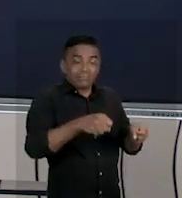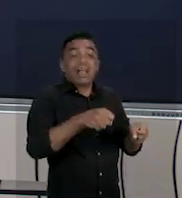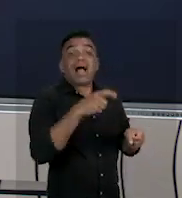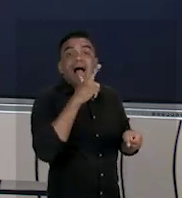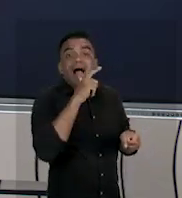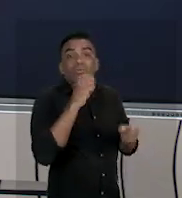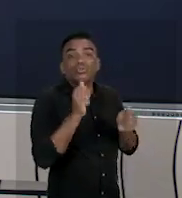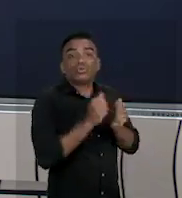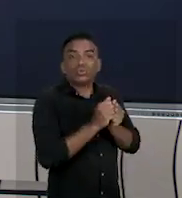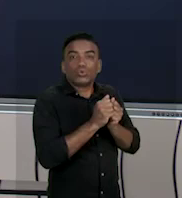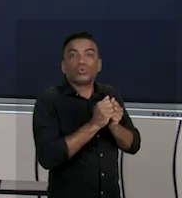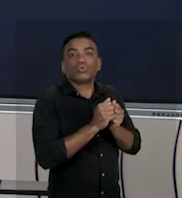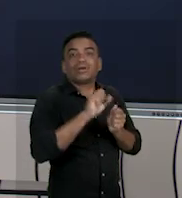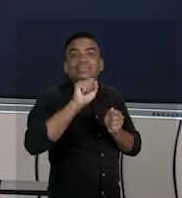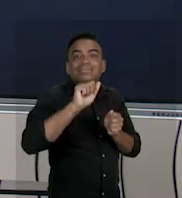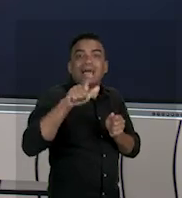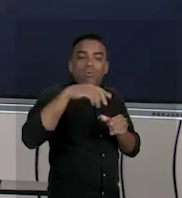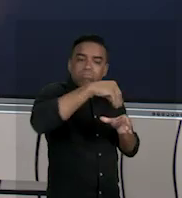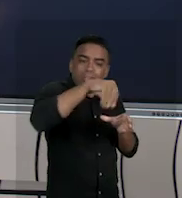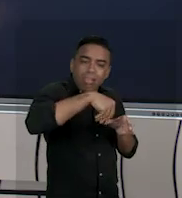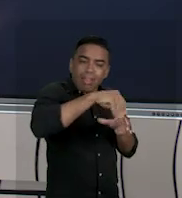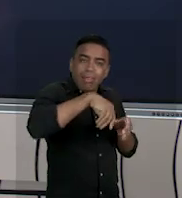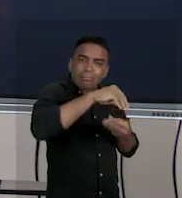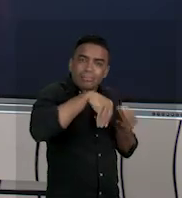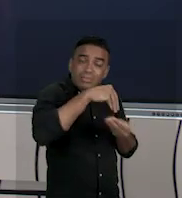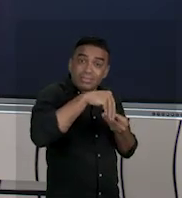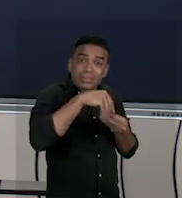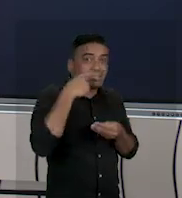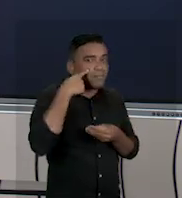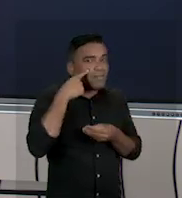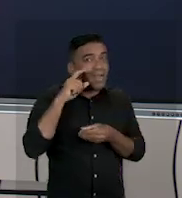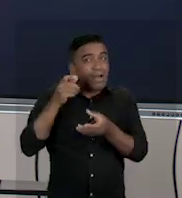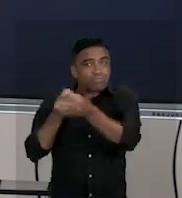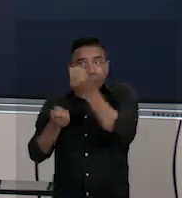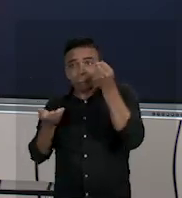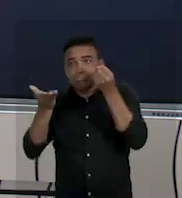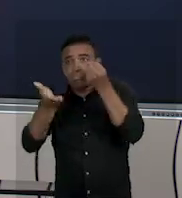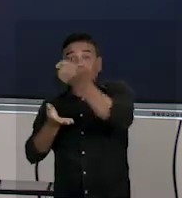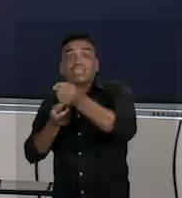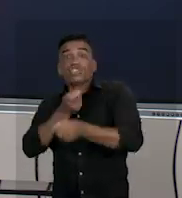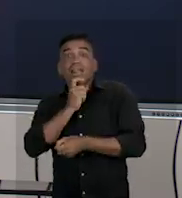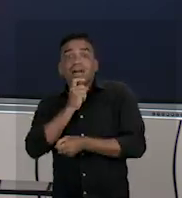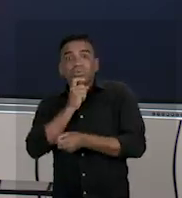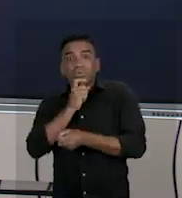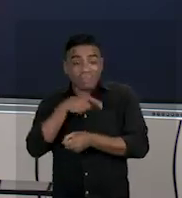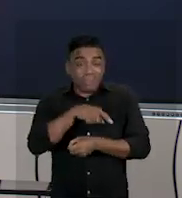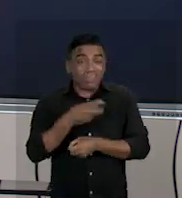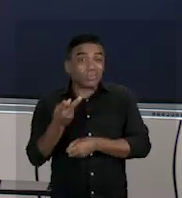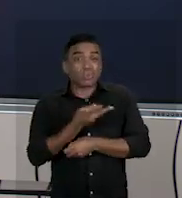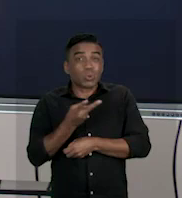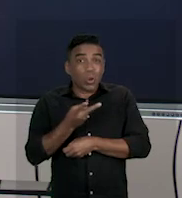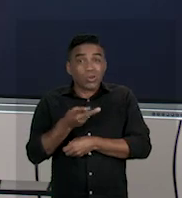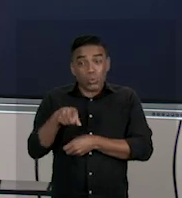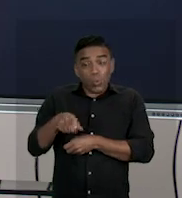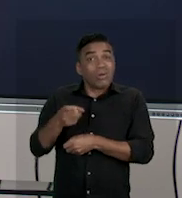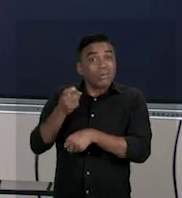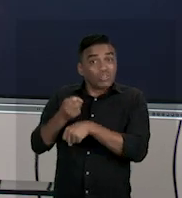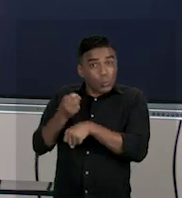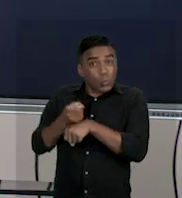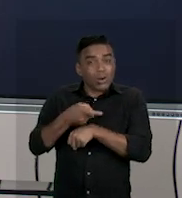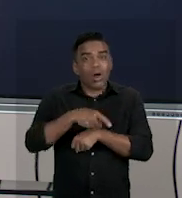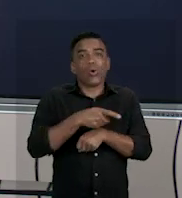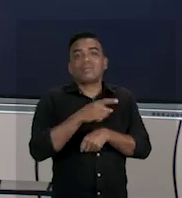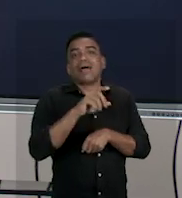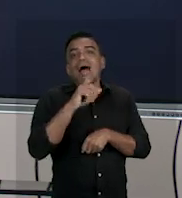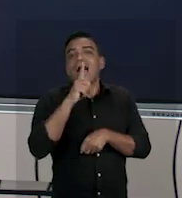no congelador. Vocês vão observar que a água com sal não vai conseguir congelar. E isso explica o porquê, por exemplo,